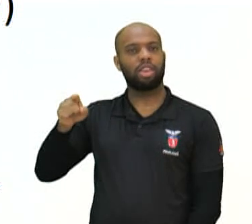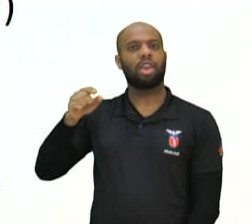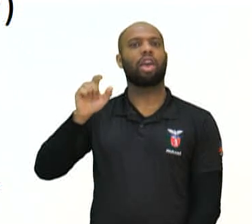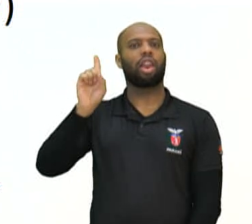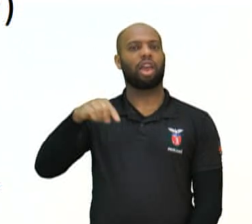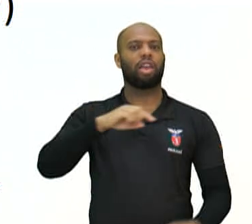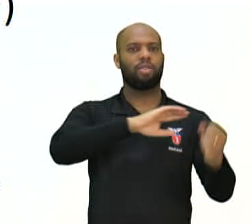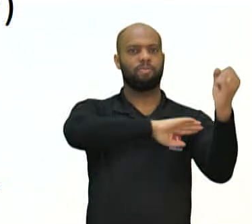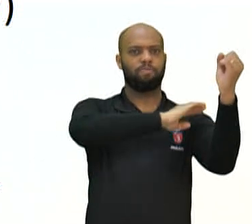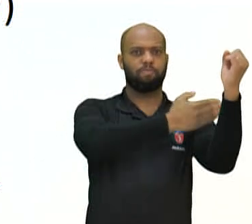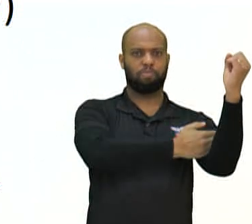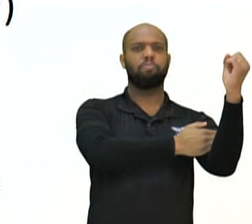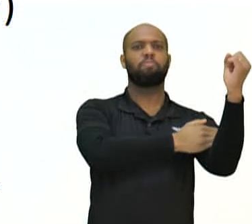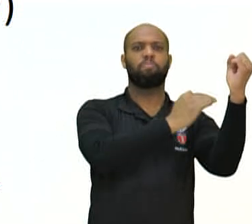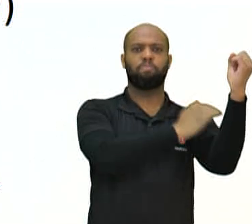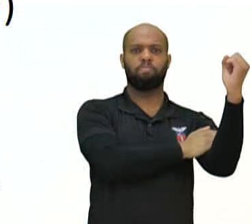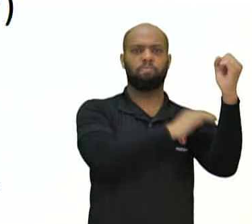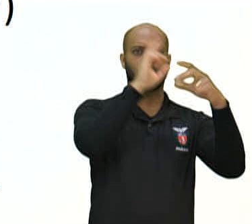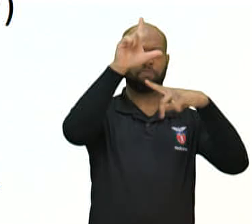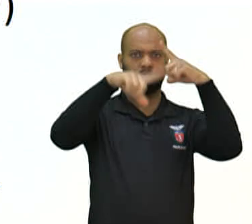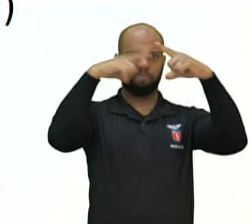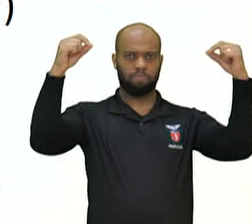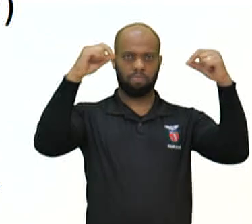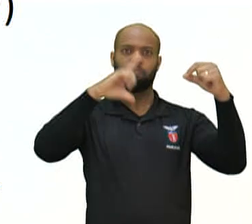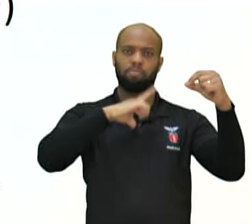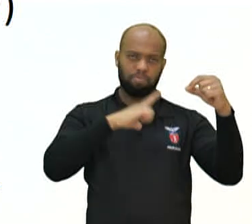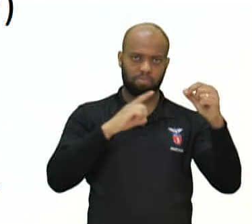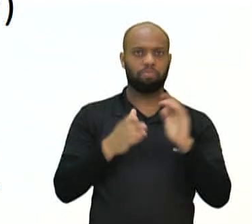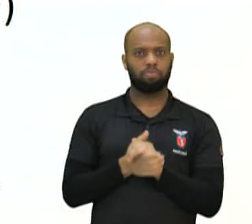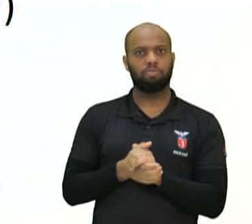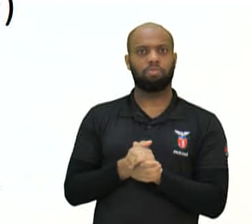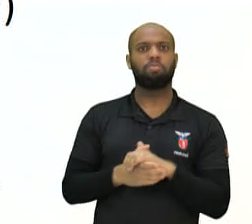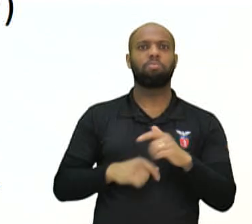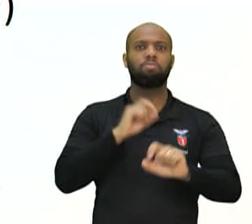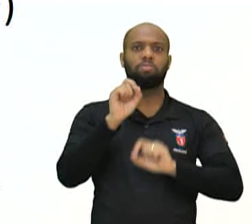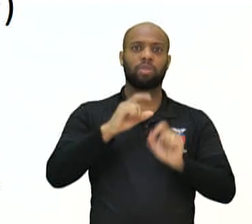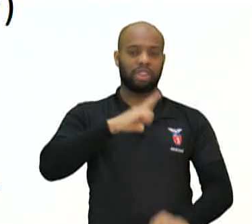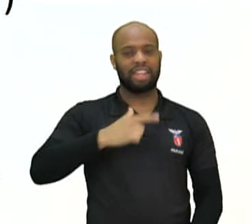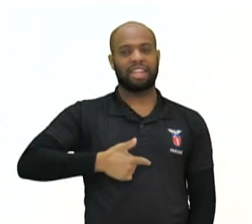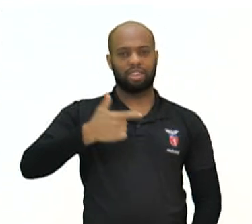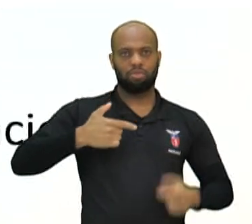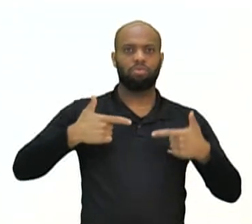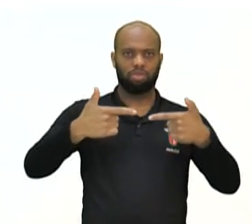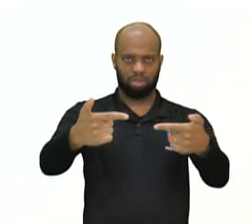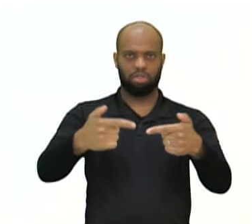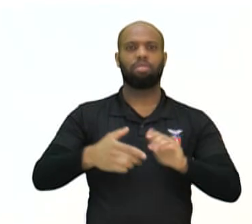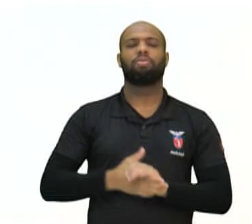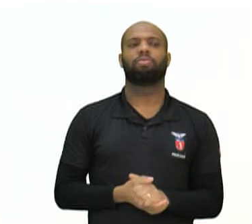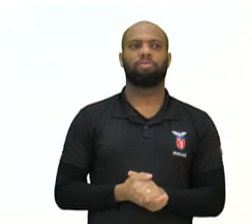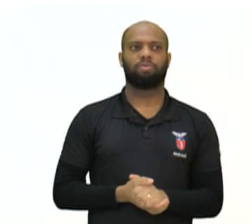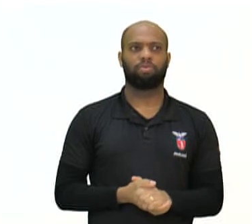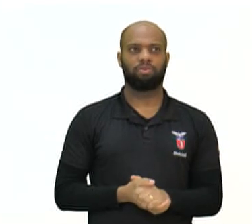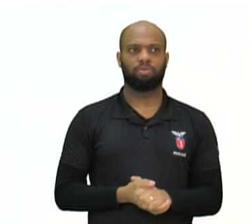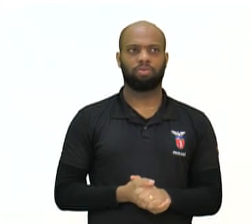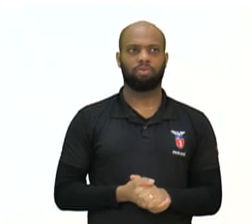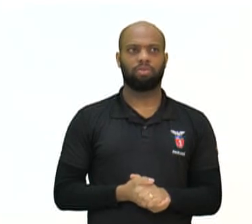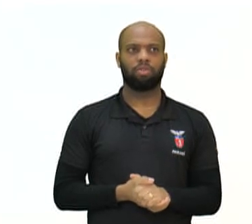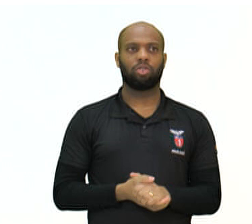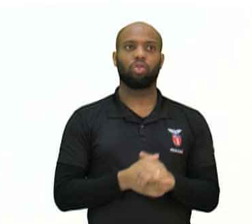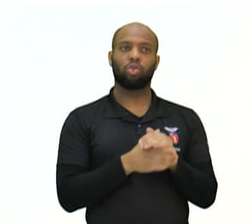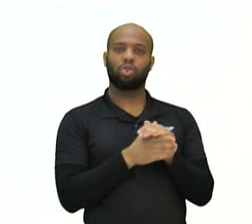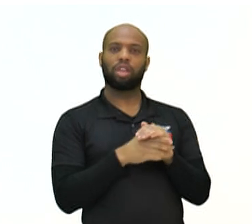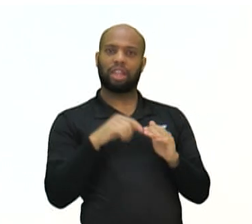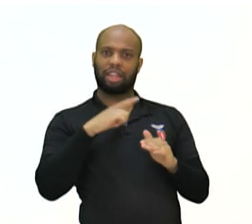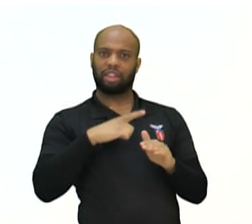feminista atuante nesta onda que seguiu a Segunda Guerra Mundial. O Conselho